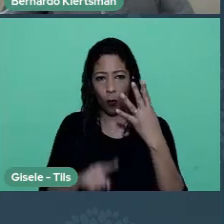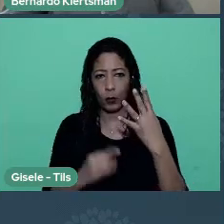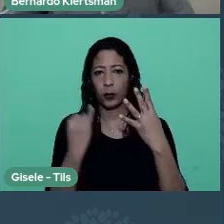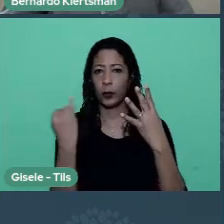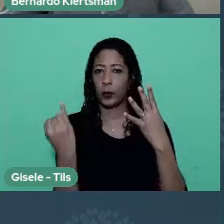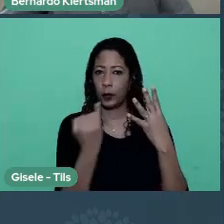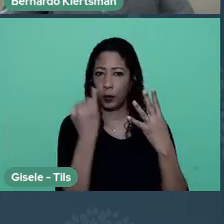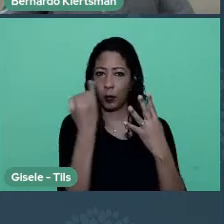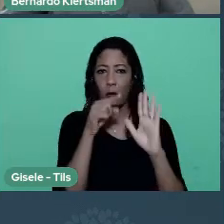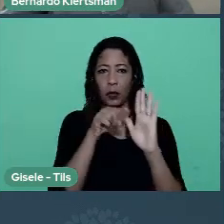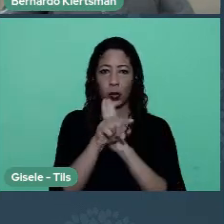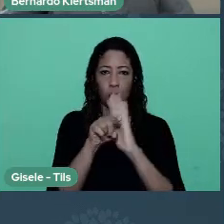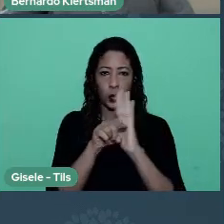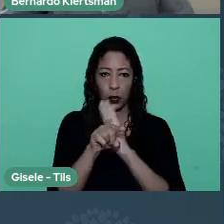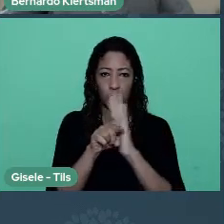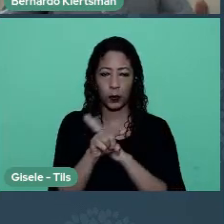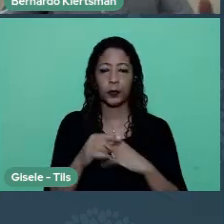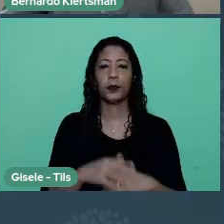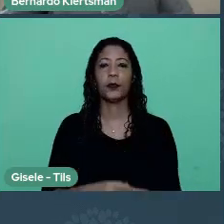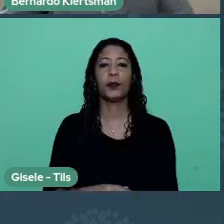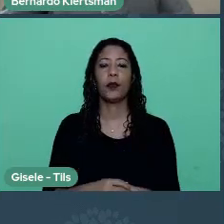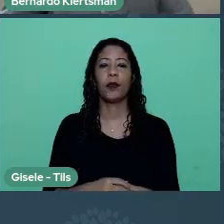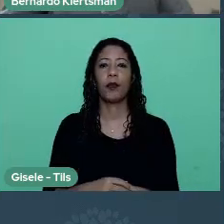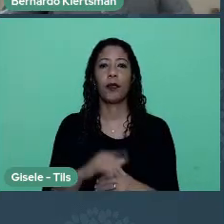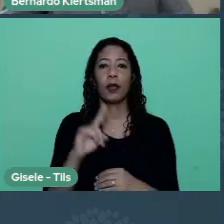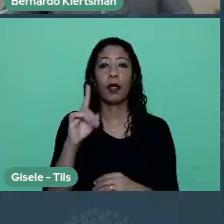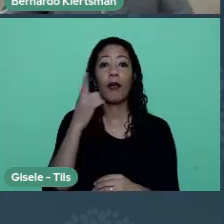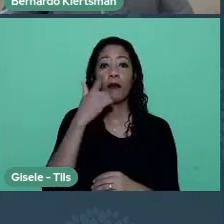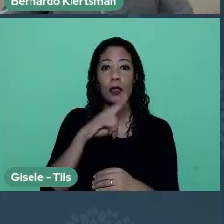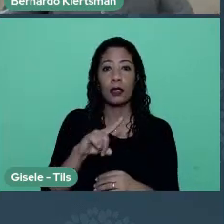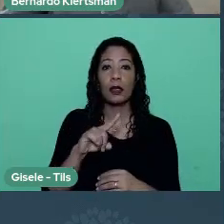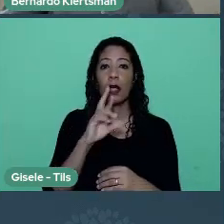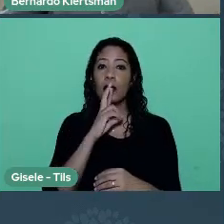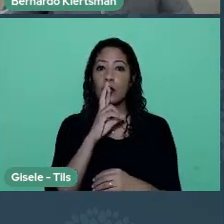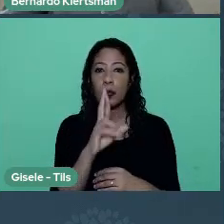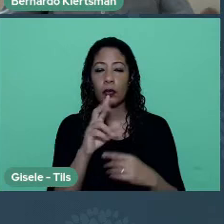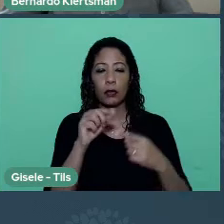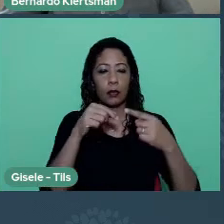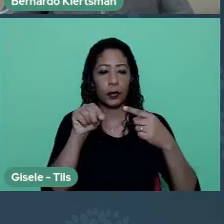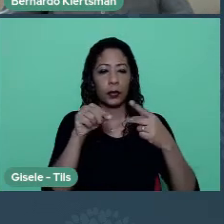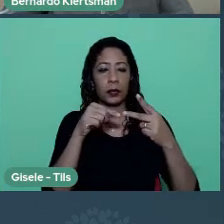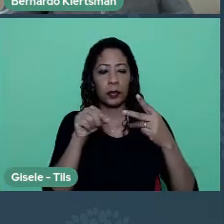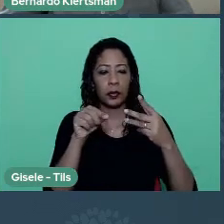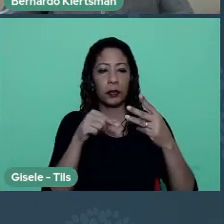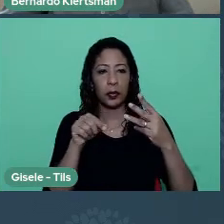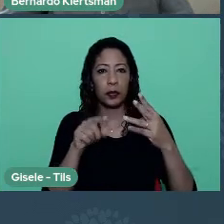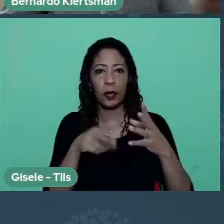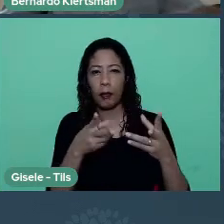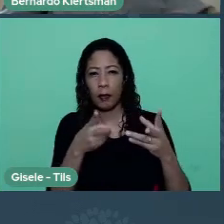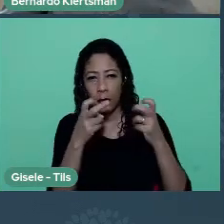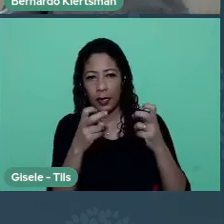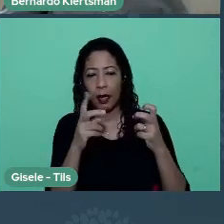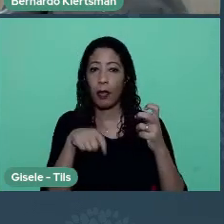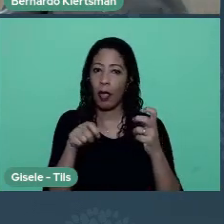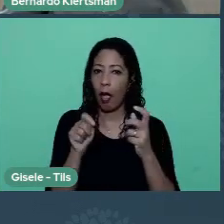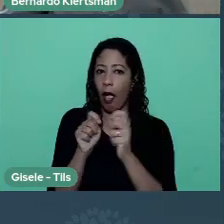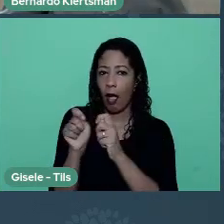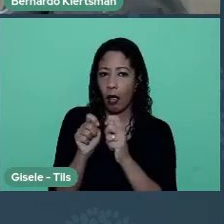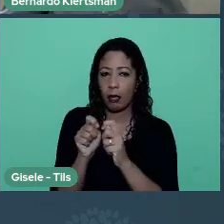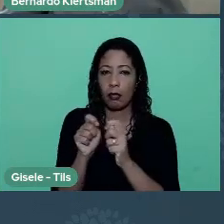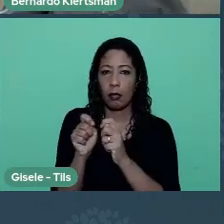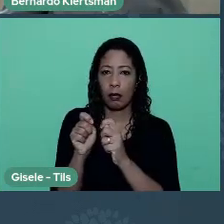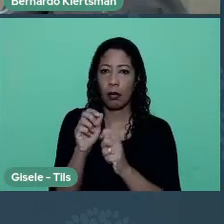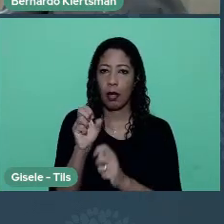e você consegue, através delas, saber se você tem uma asma controlada ou não. Então, se você